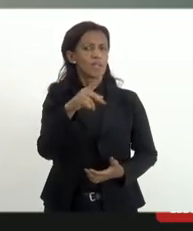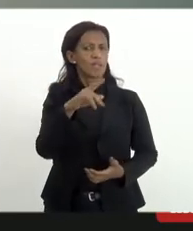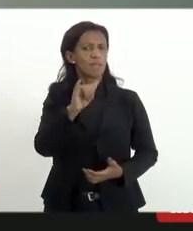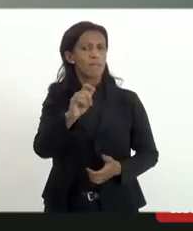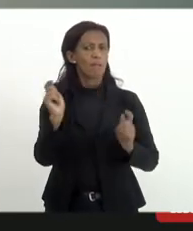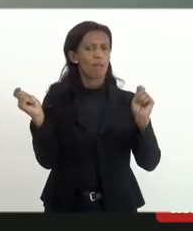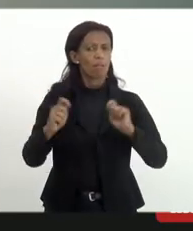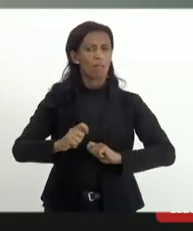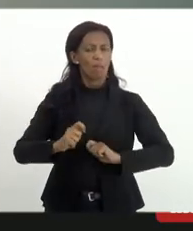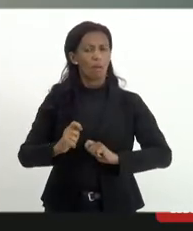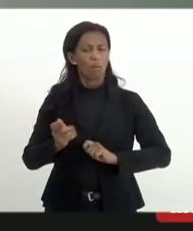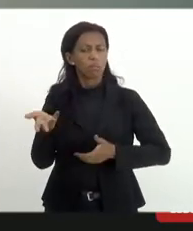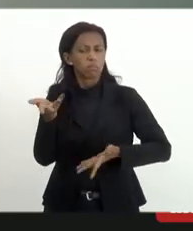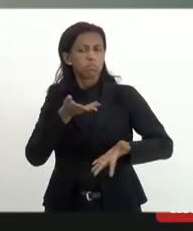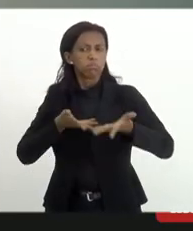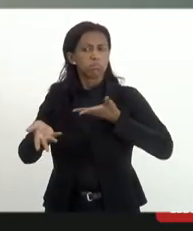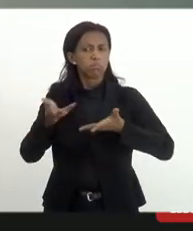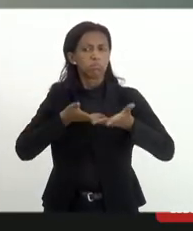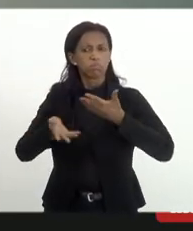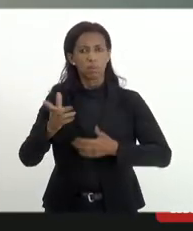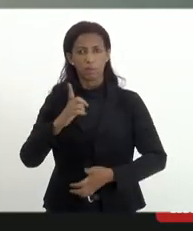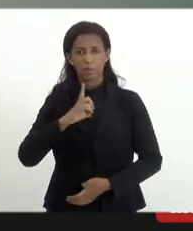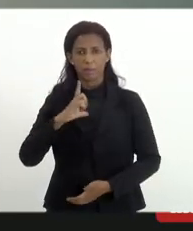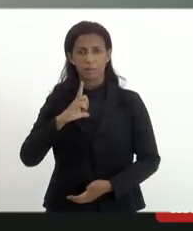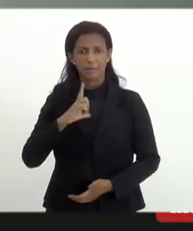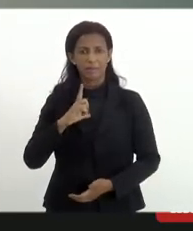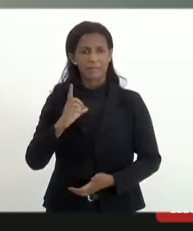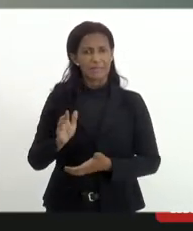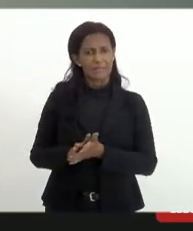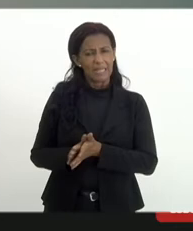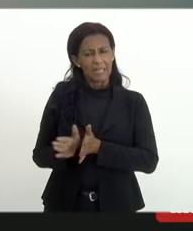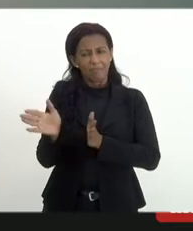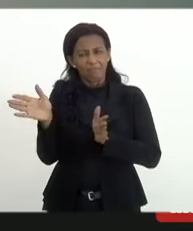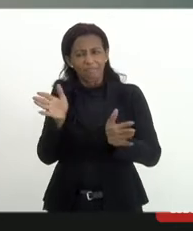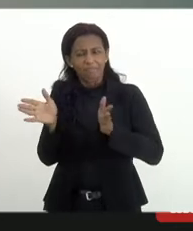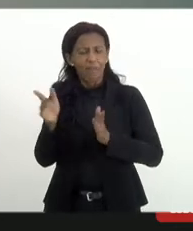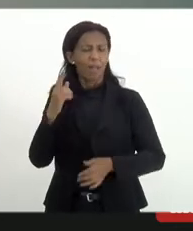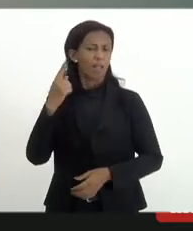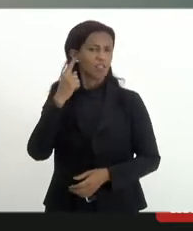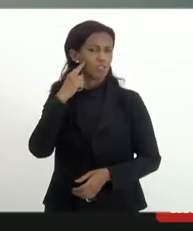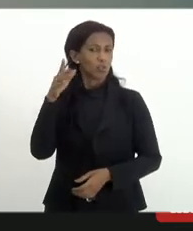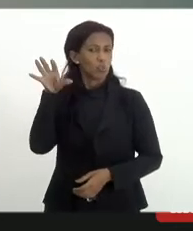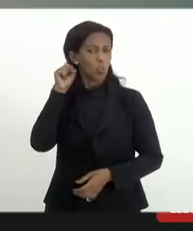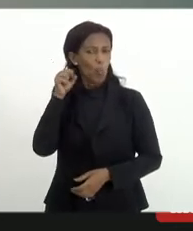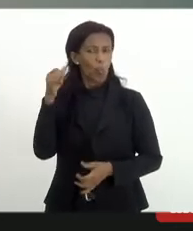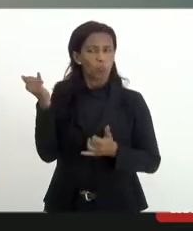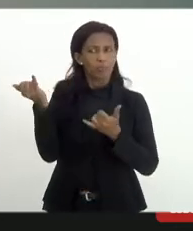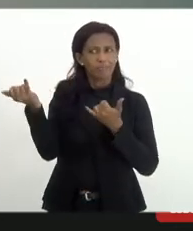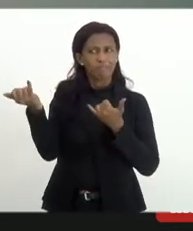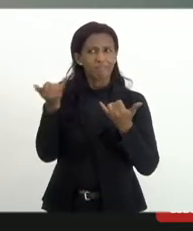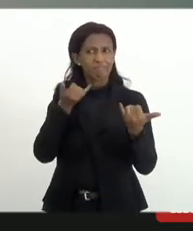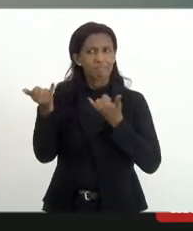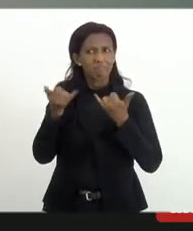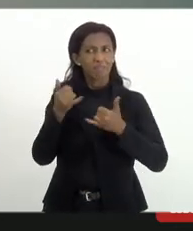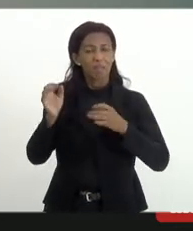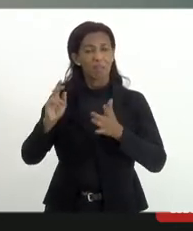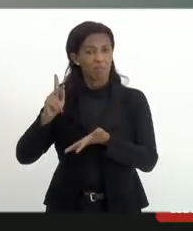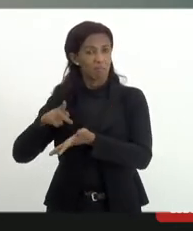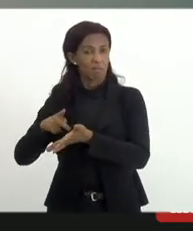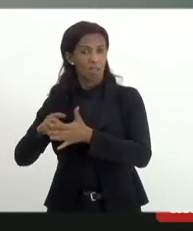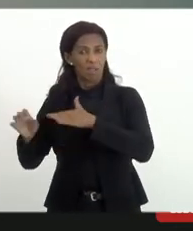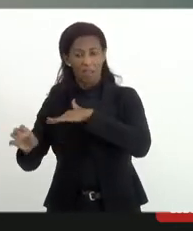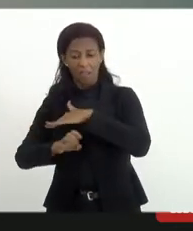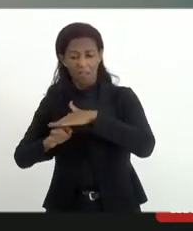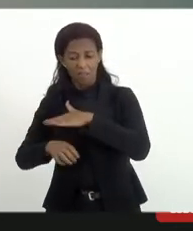né, porque existem lacunas, embora a gente esteja escutando essas falas aqui, o fato é que as empresas sempre vão